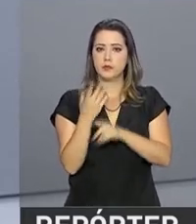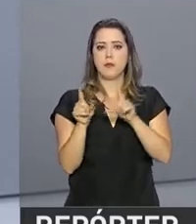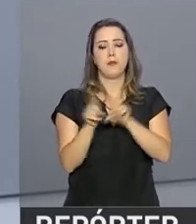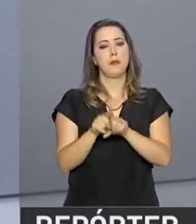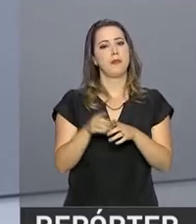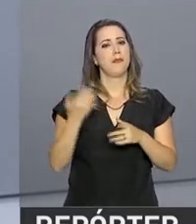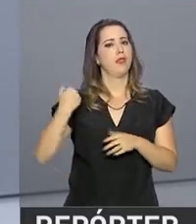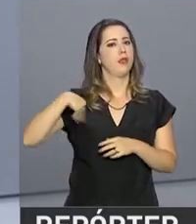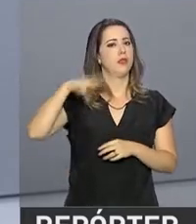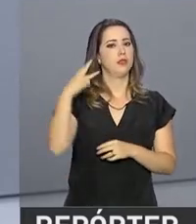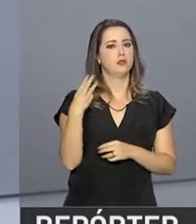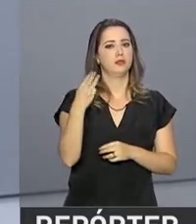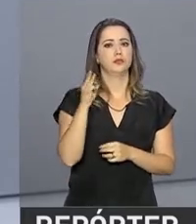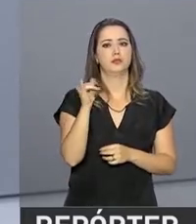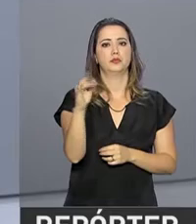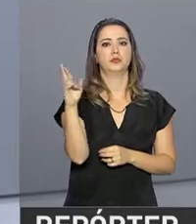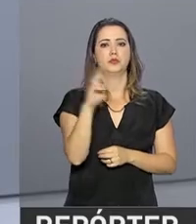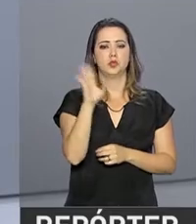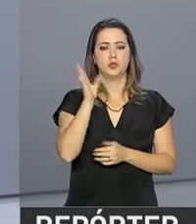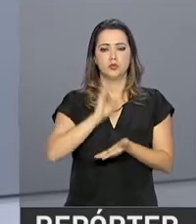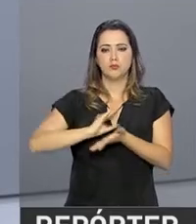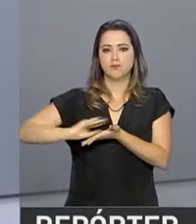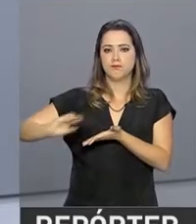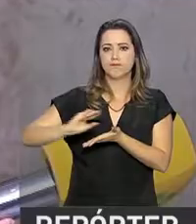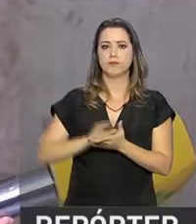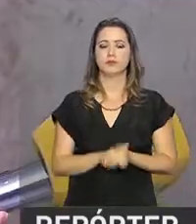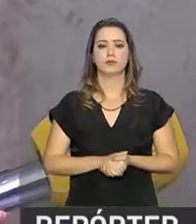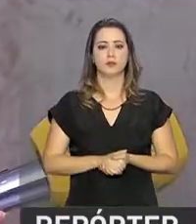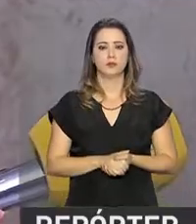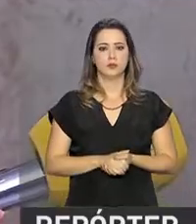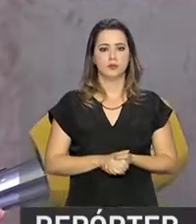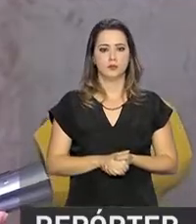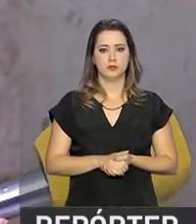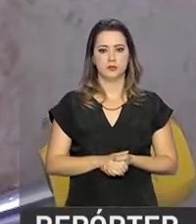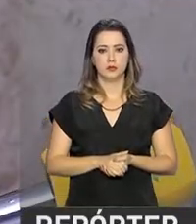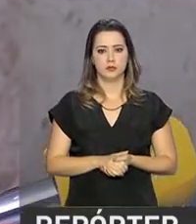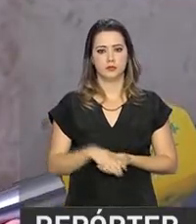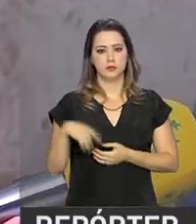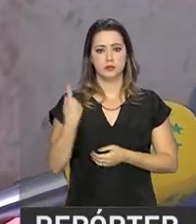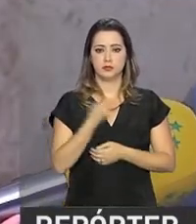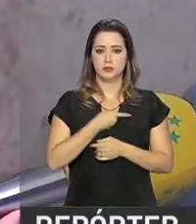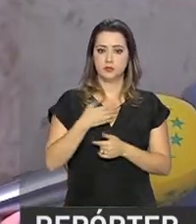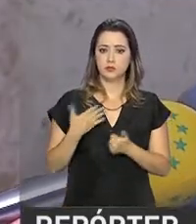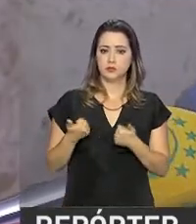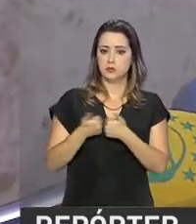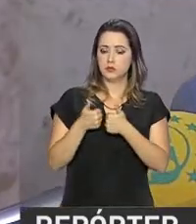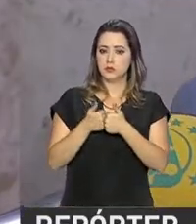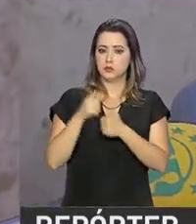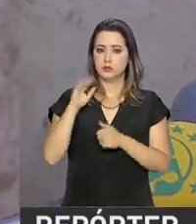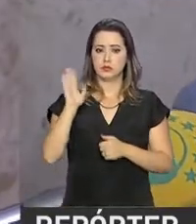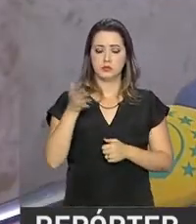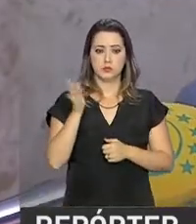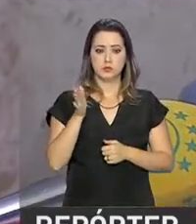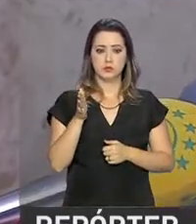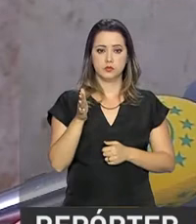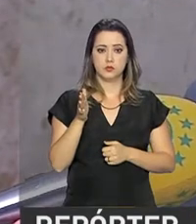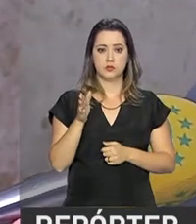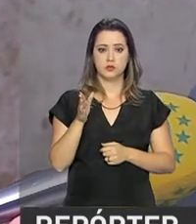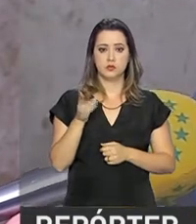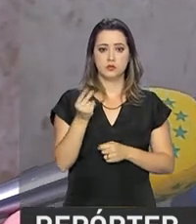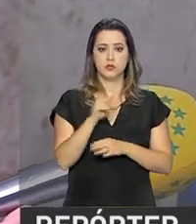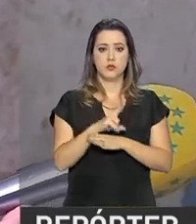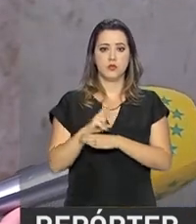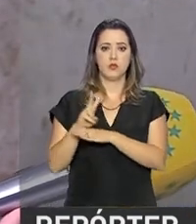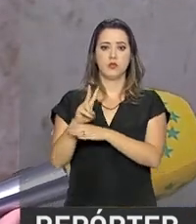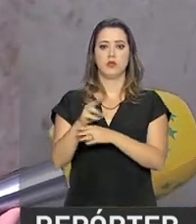de 3 bilhões de reais já foram investidos estamos nos aproximamos já no empréstimo de